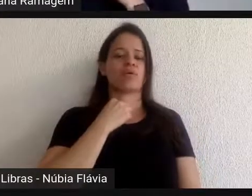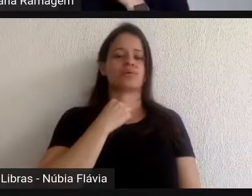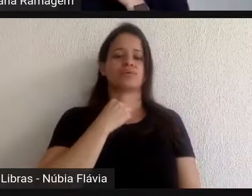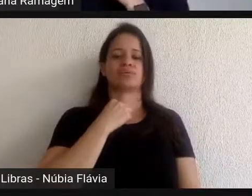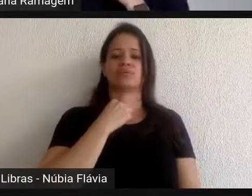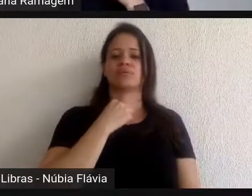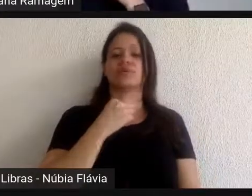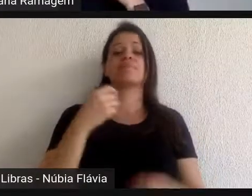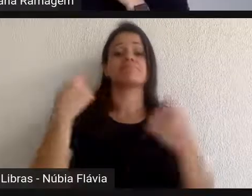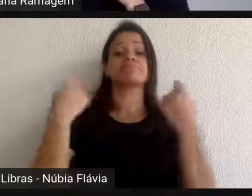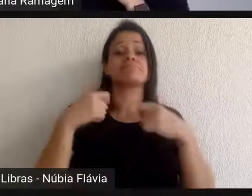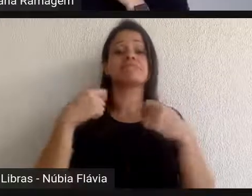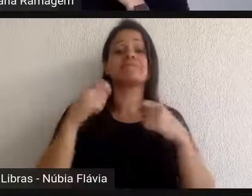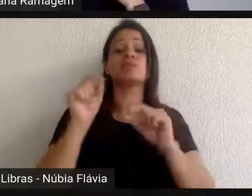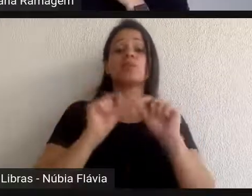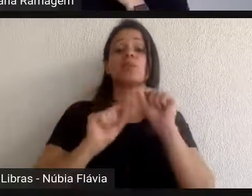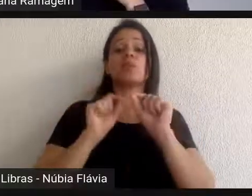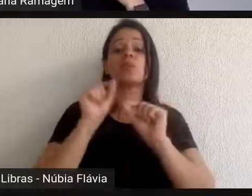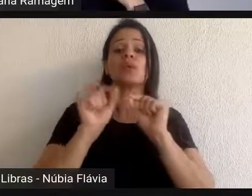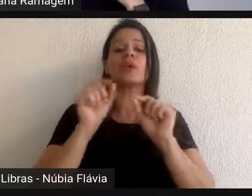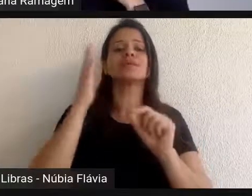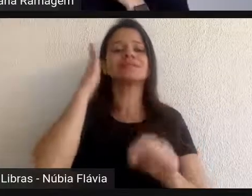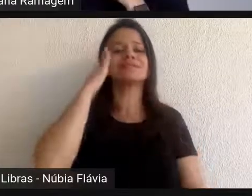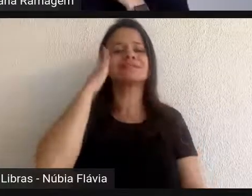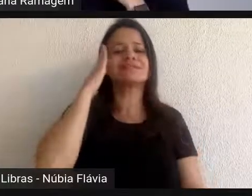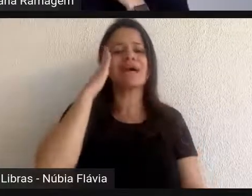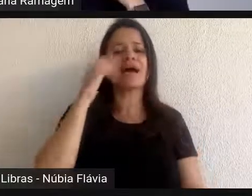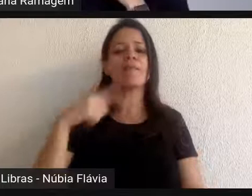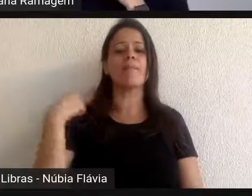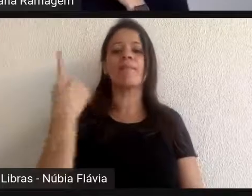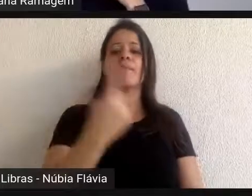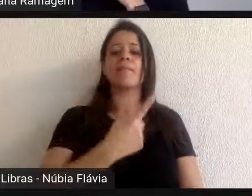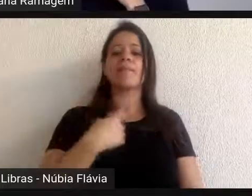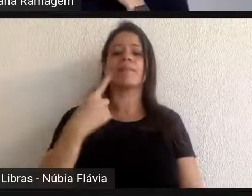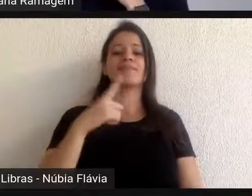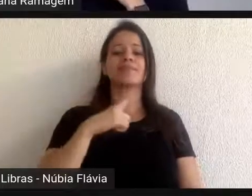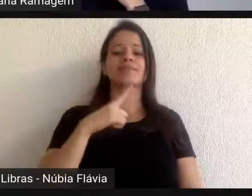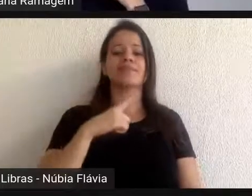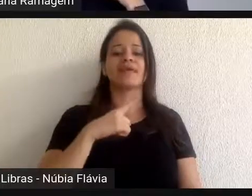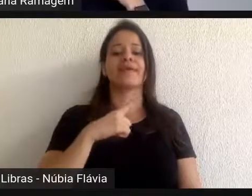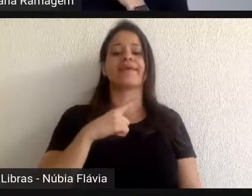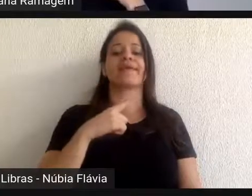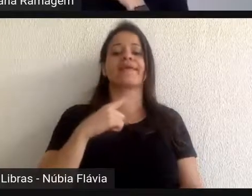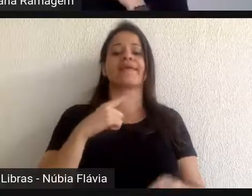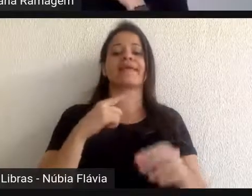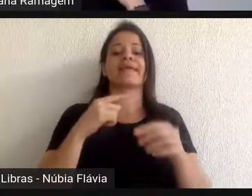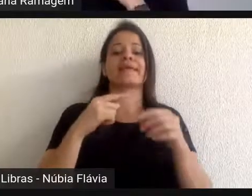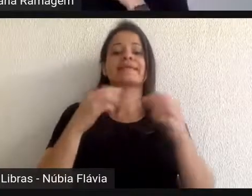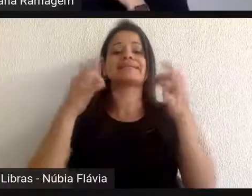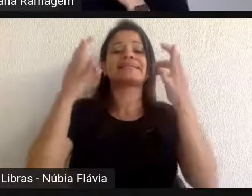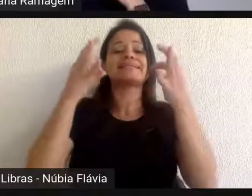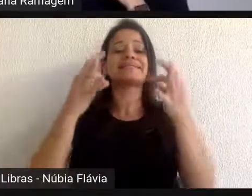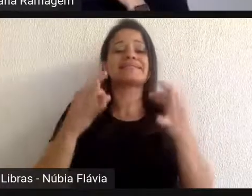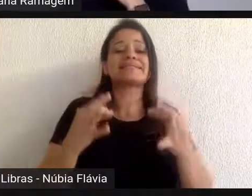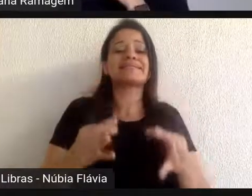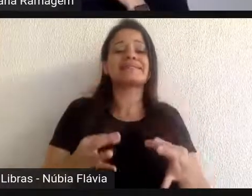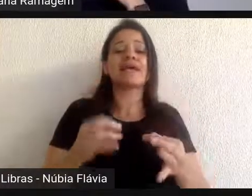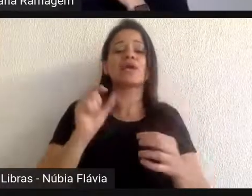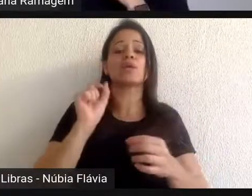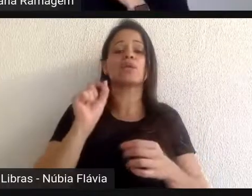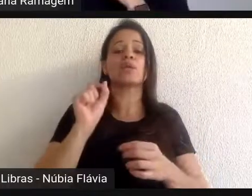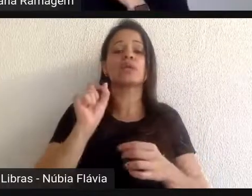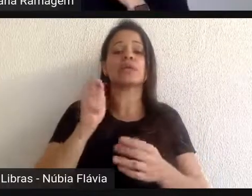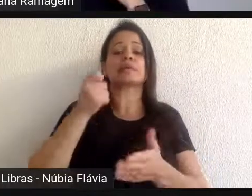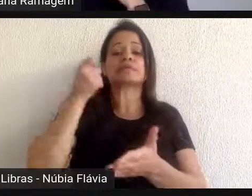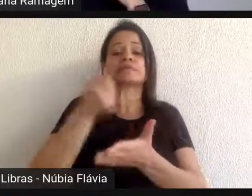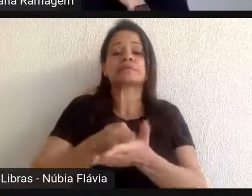acontece? Claro, hoje, gente, a gente não tem uma relação, eu vou frisar isso de novo, a gente não tem uma relação de causa e efeito